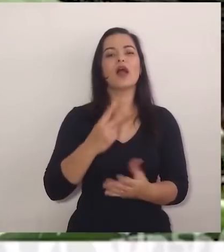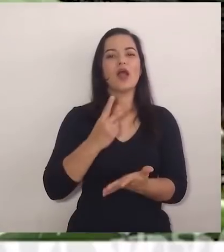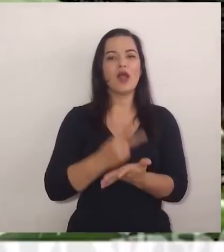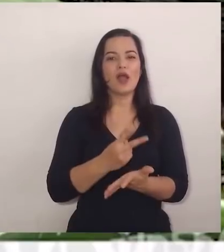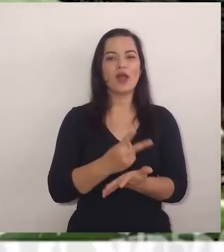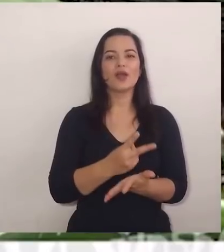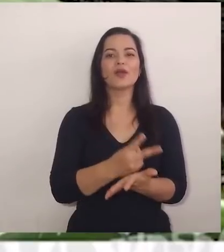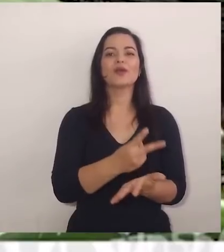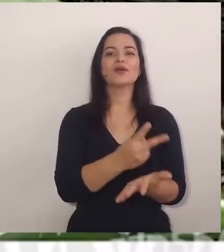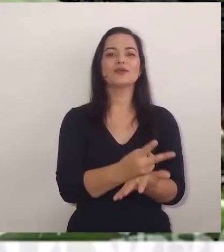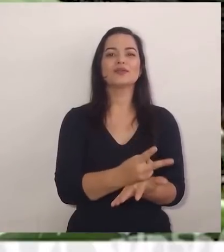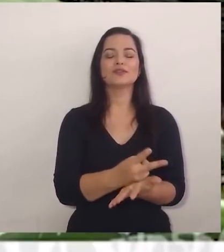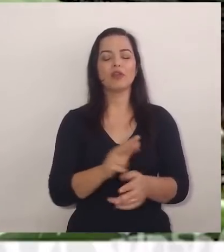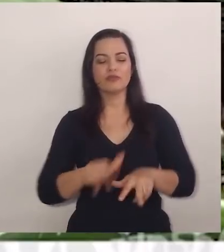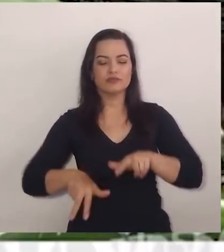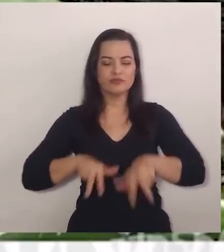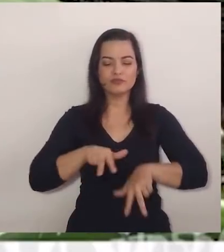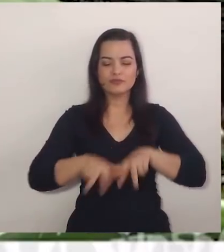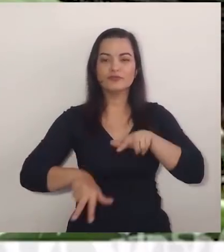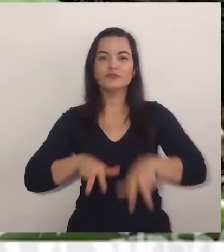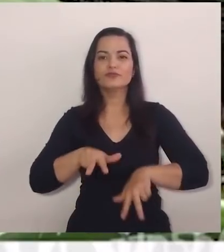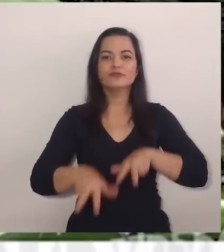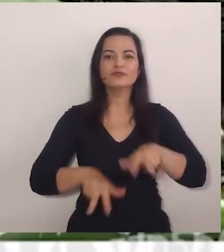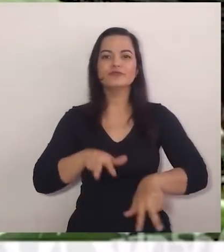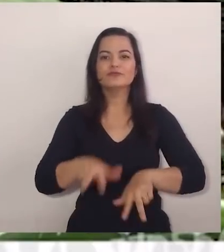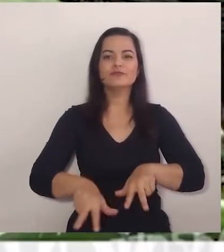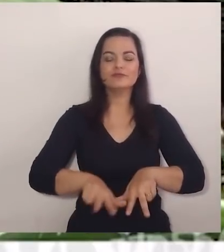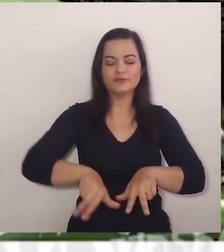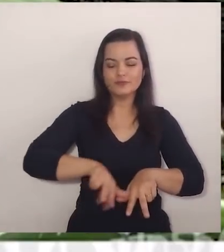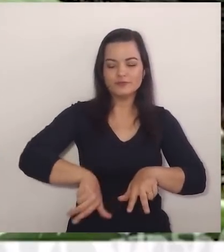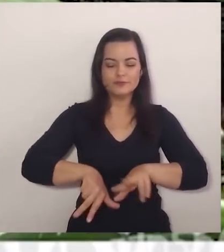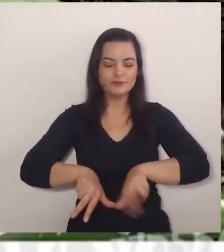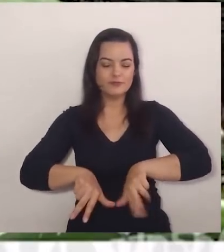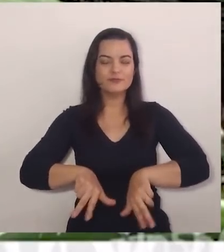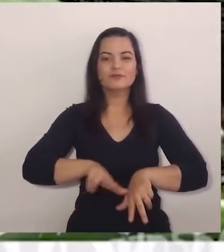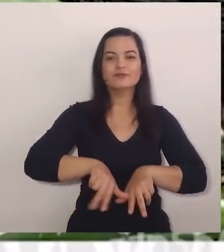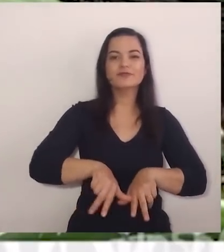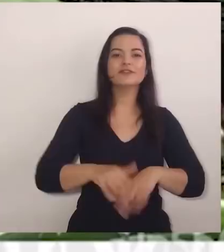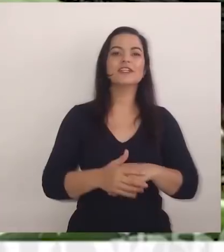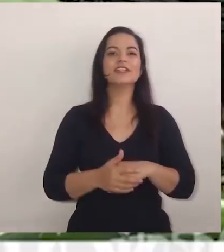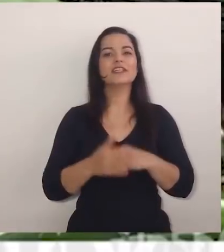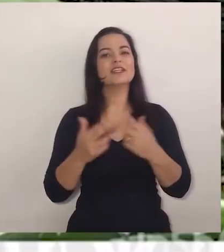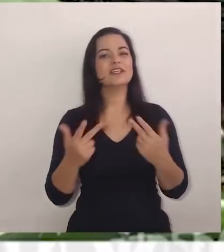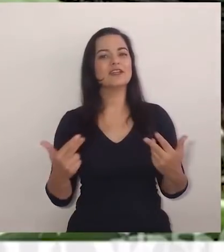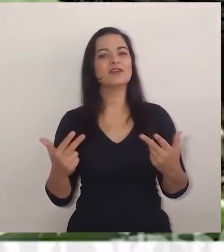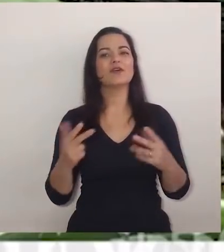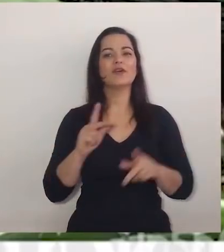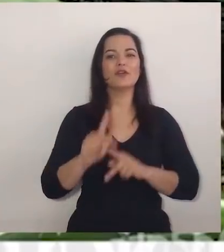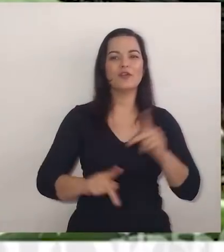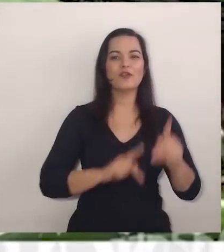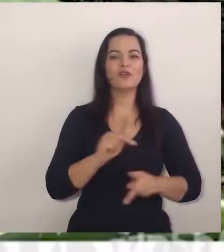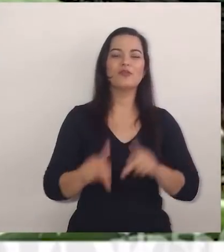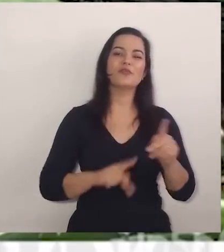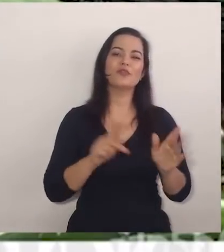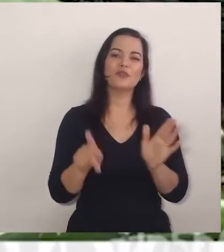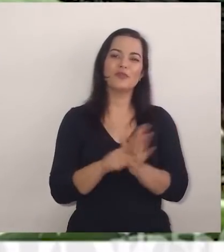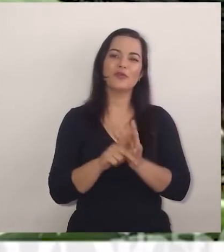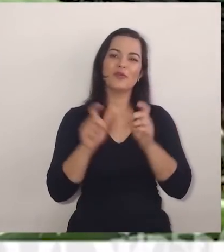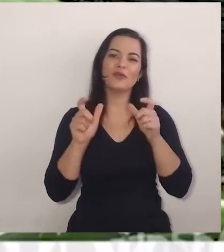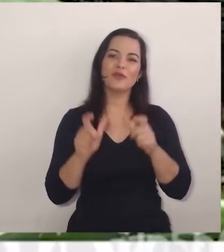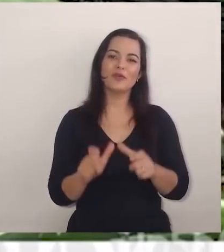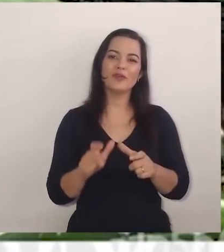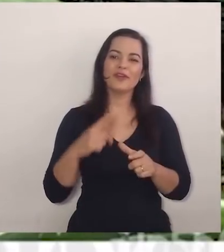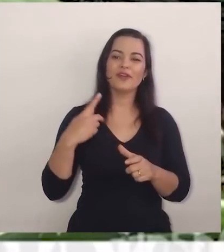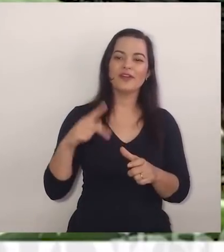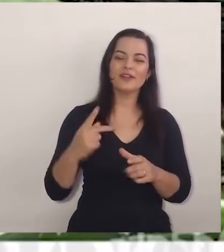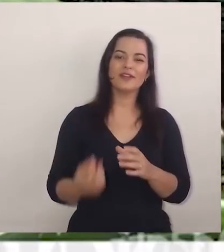penugem de cor negra, como a pele da maioria dos povos de seu extenso continente, enquanto exibem as penas